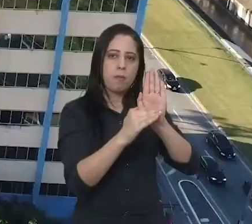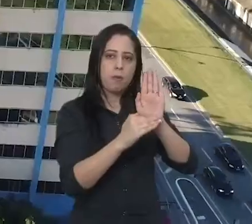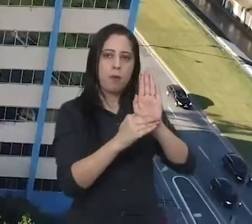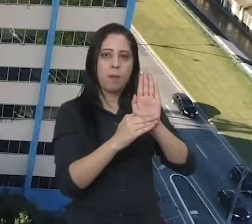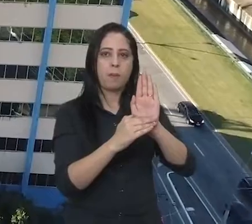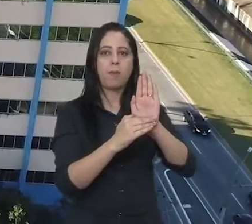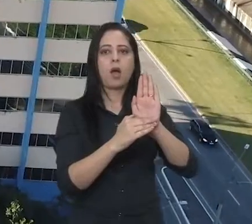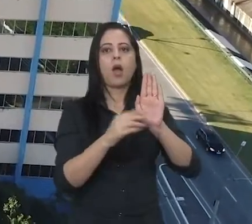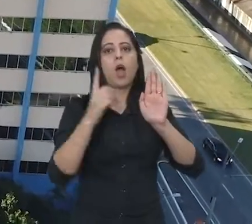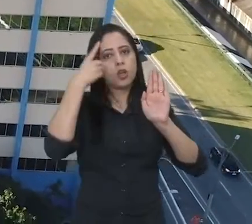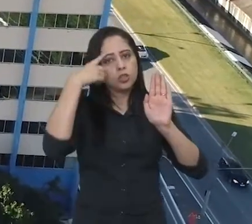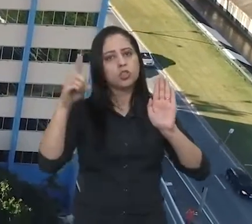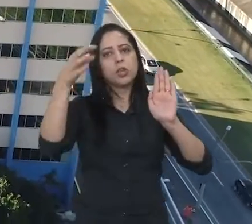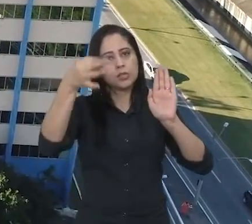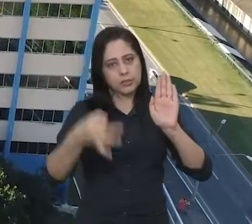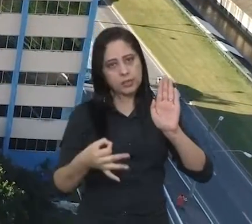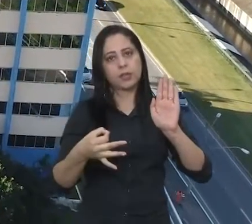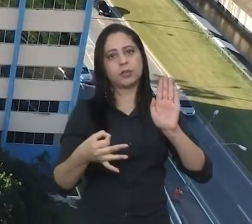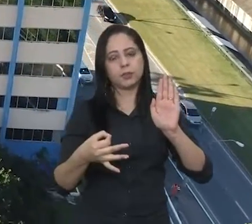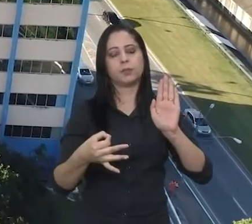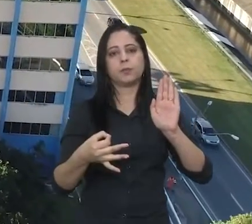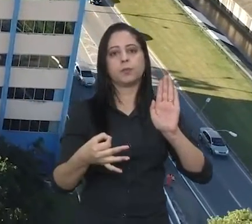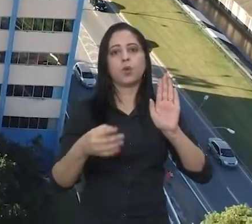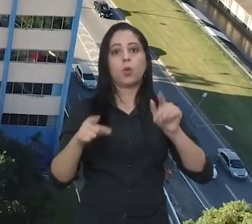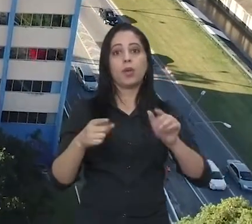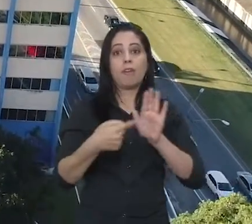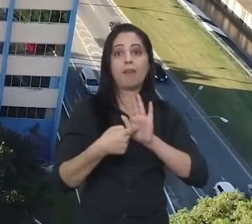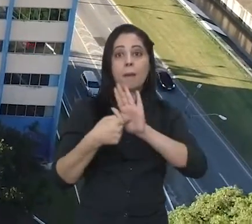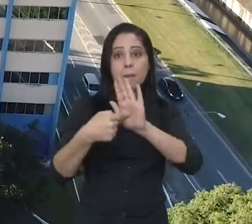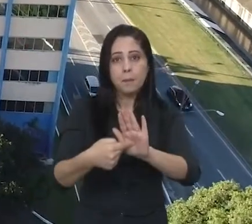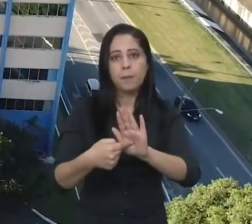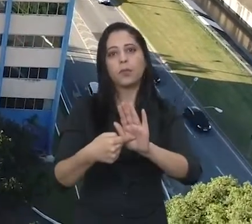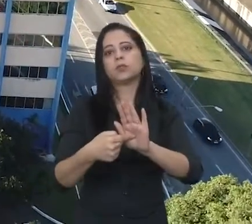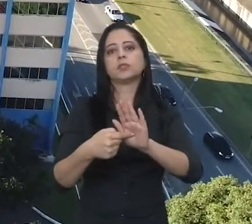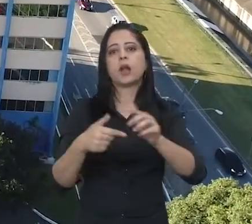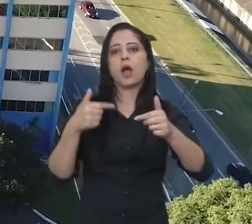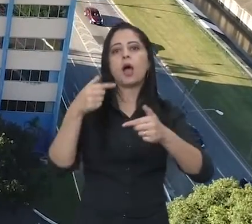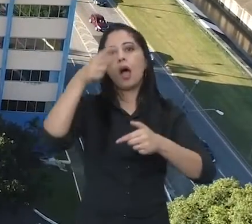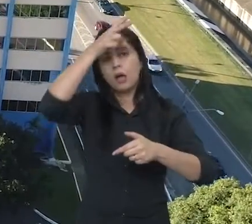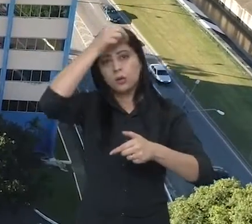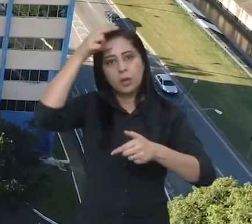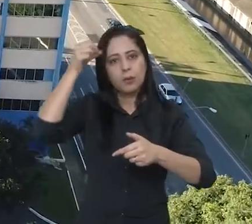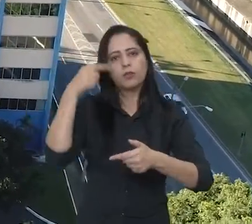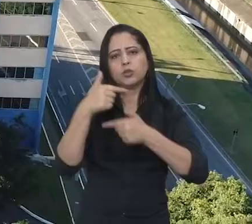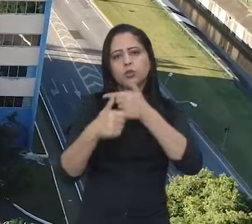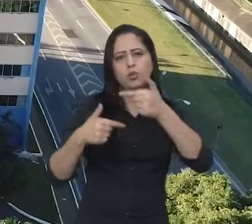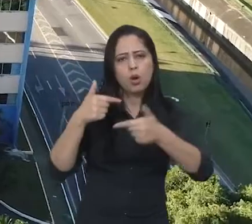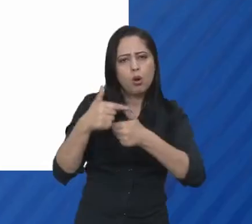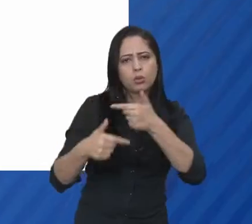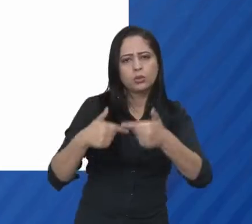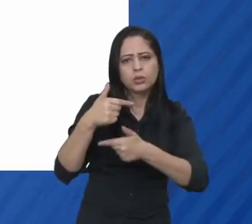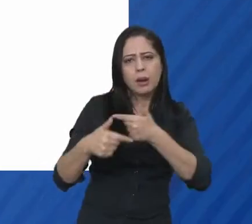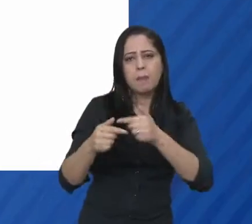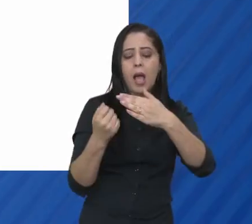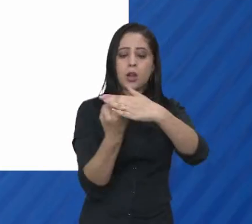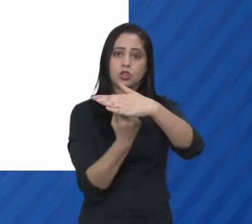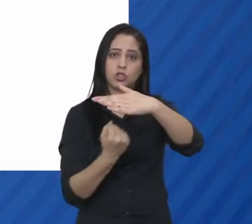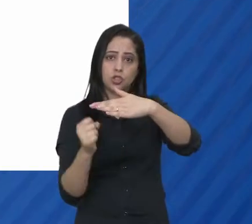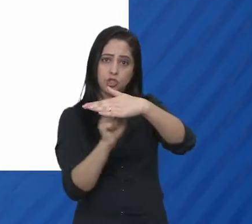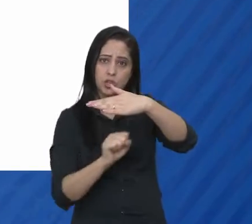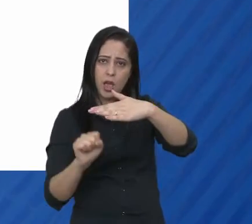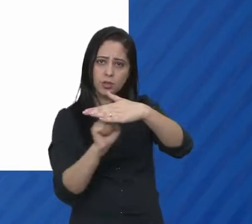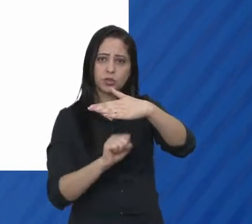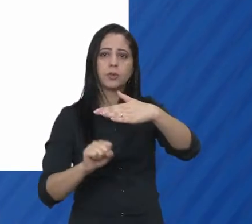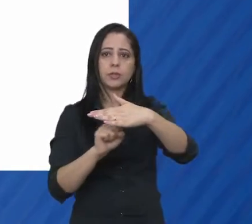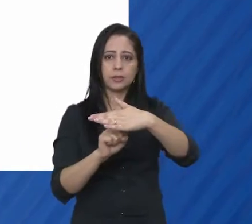Município. A ferramenta servirá para a publicação e divulgação dos atos oficiais do Executivo, das suas